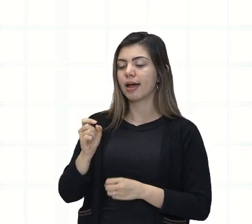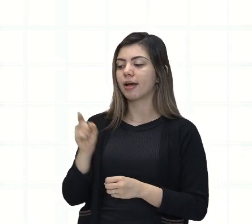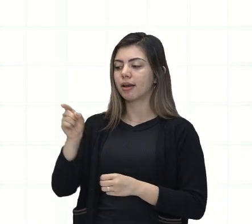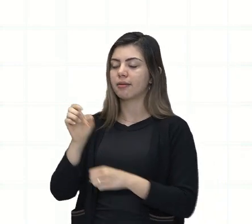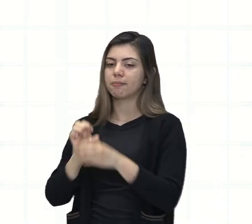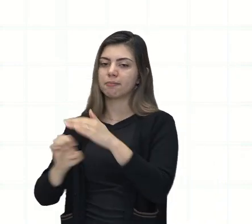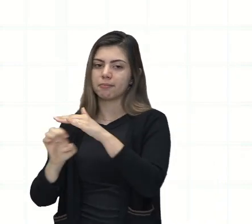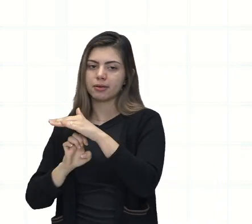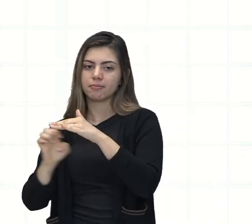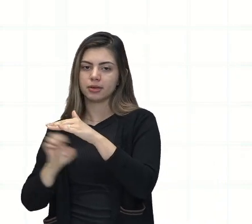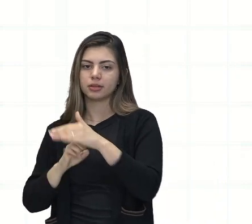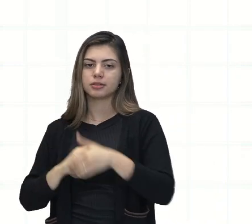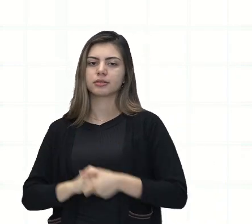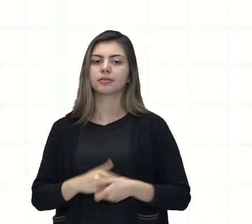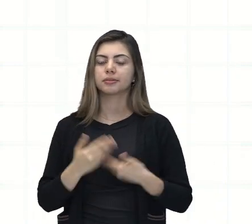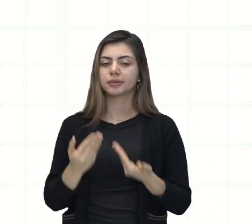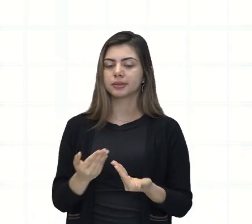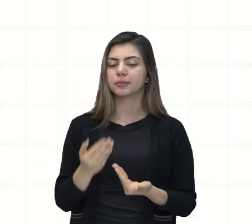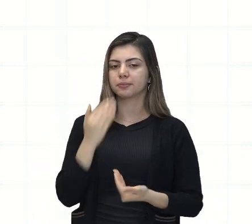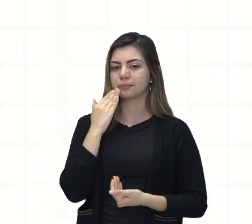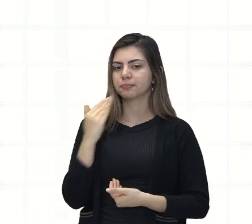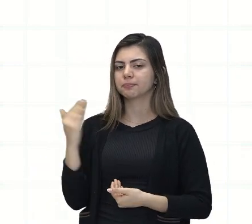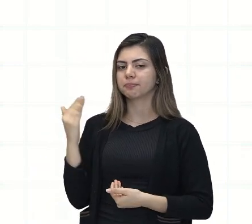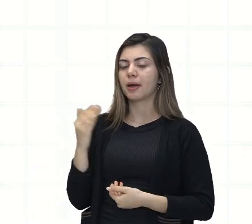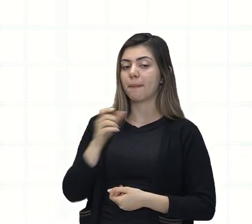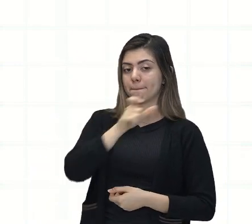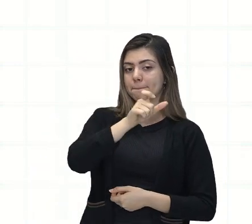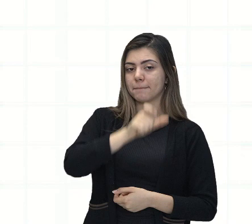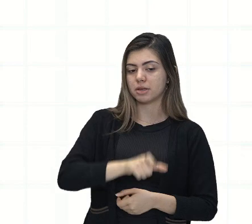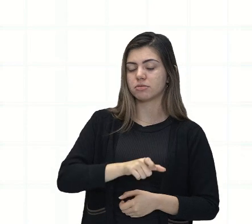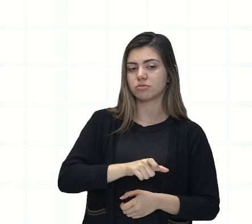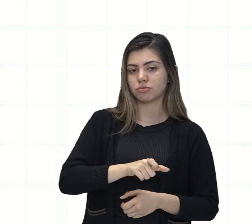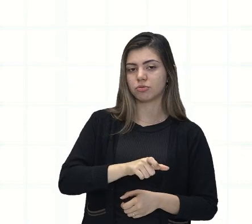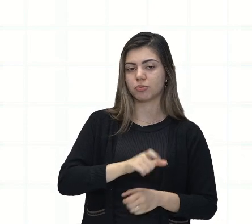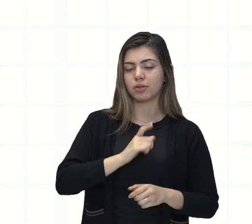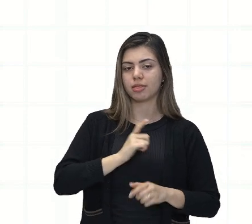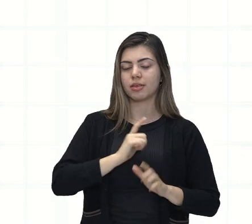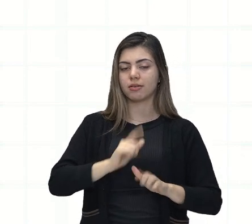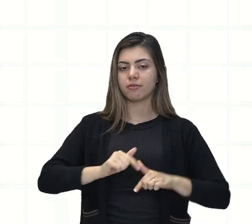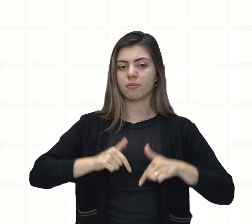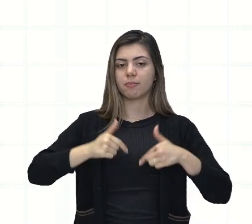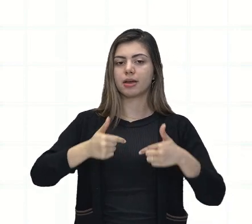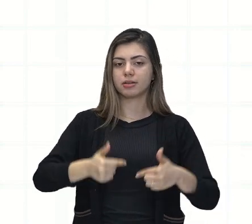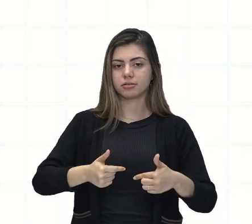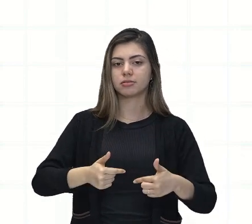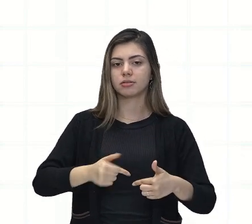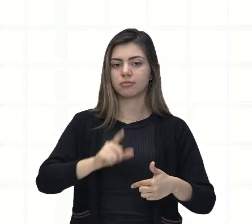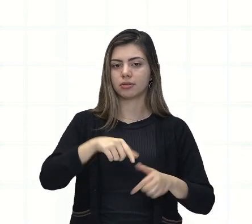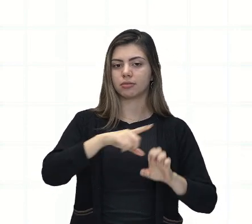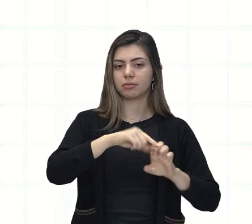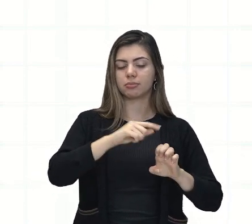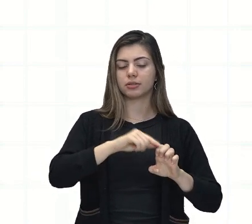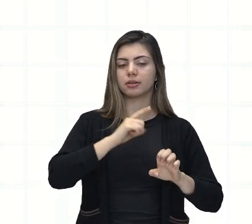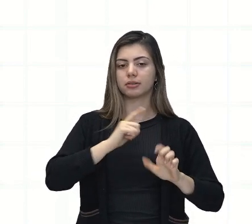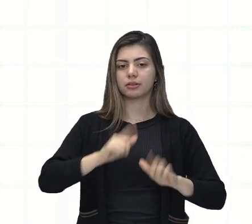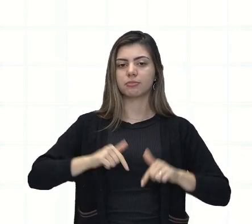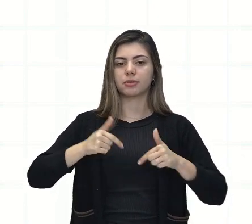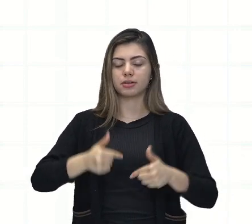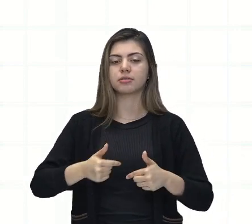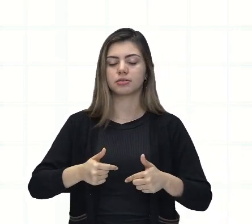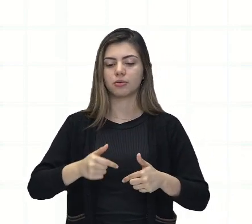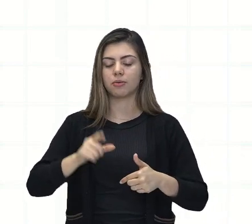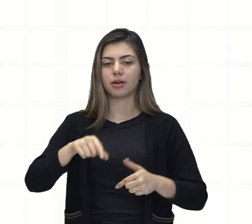empresa. Então, esse ser faz essa ação aqui, que é um verbo, né? E